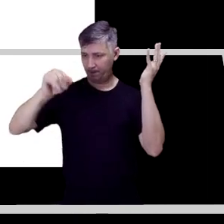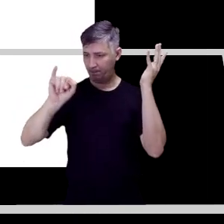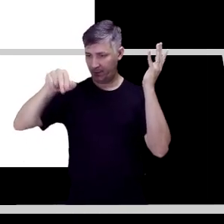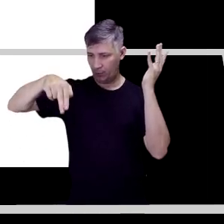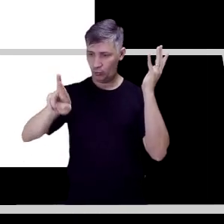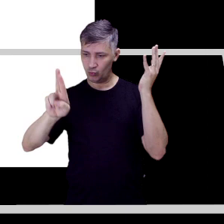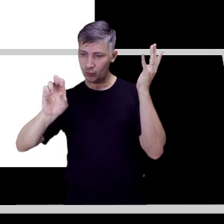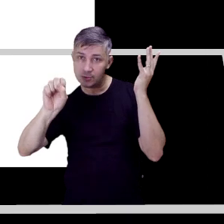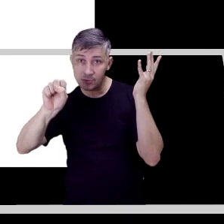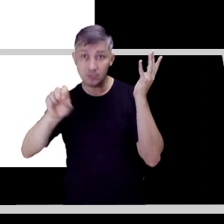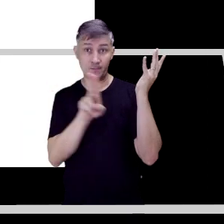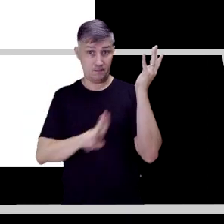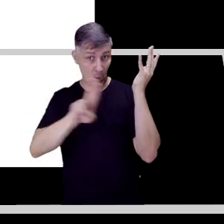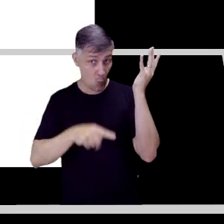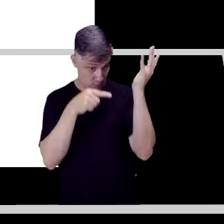pinus